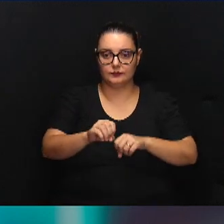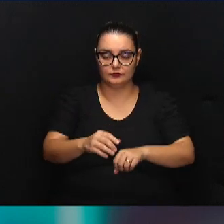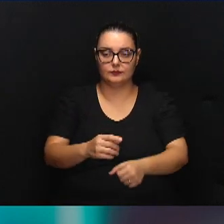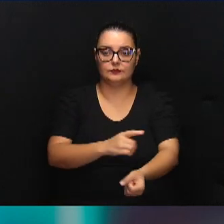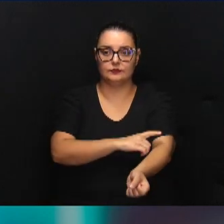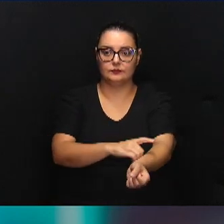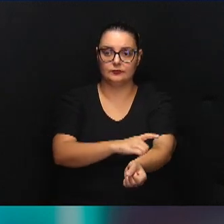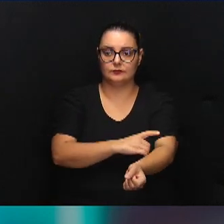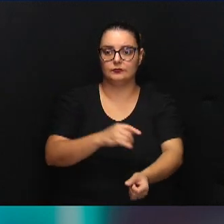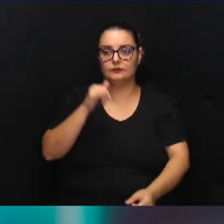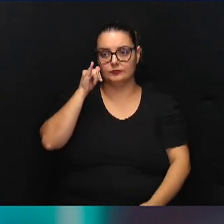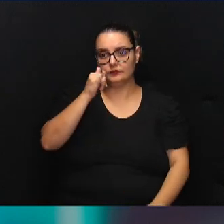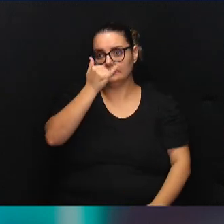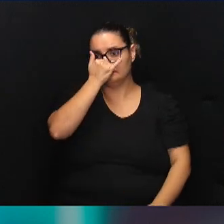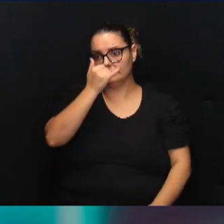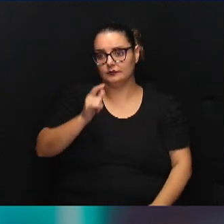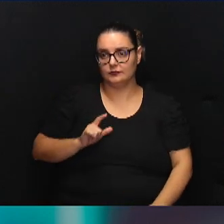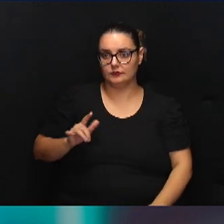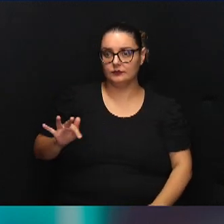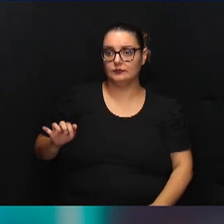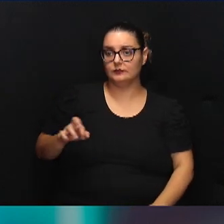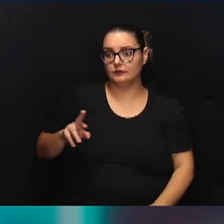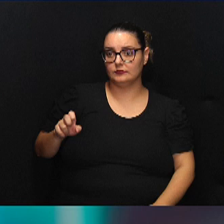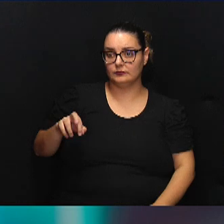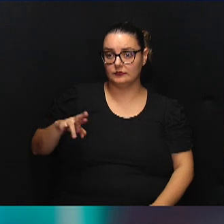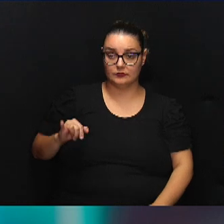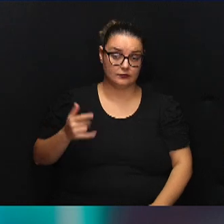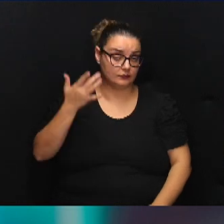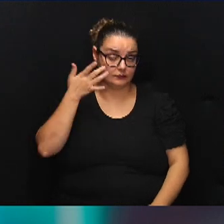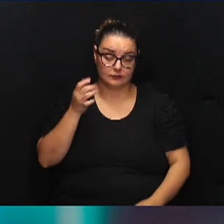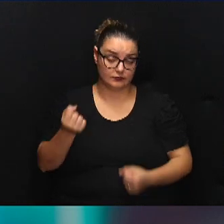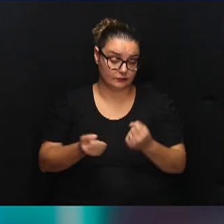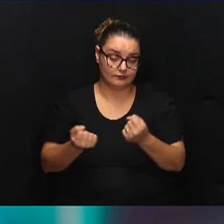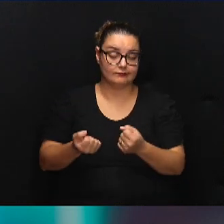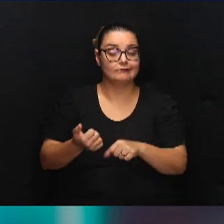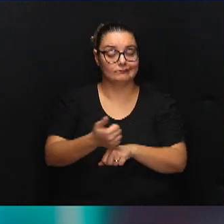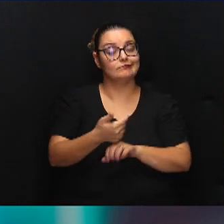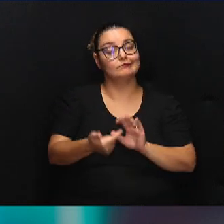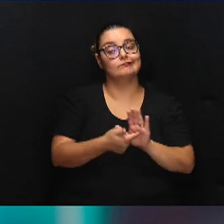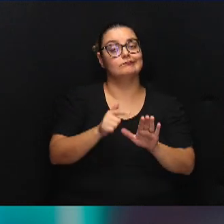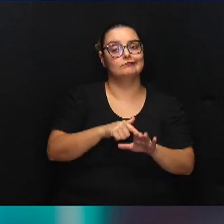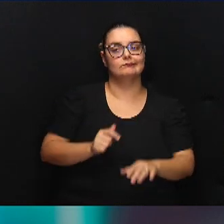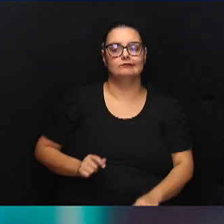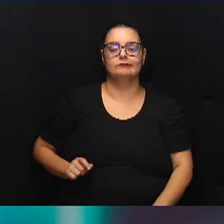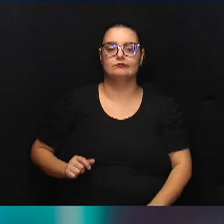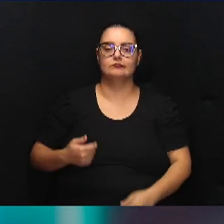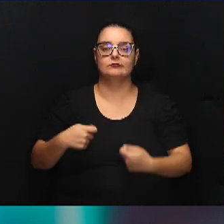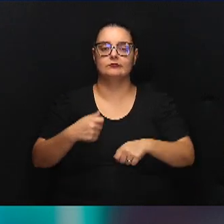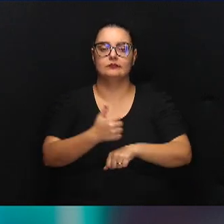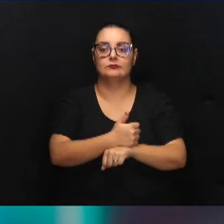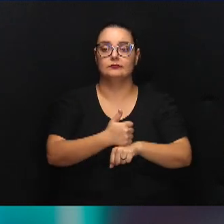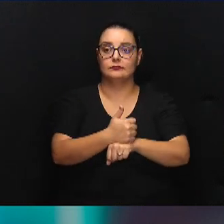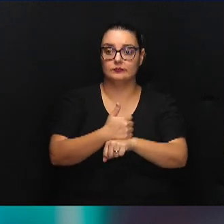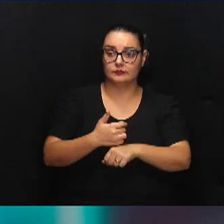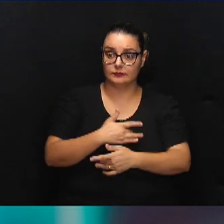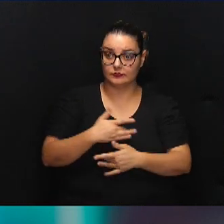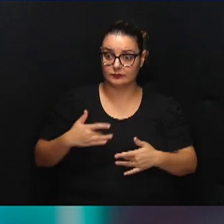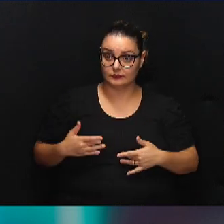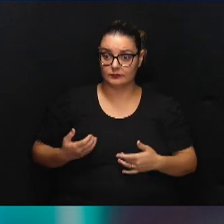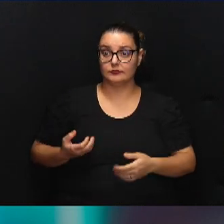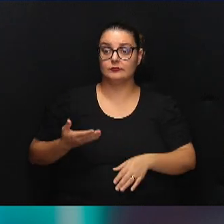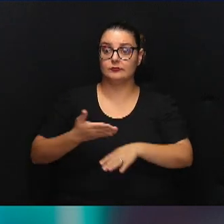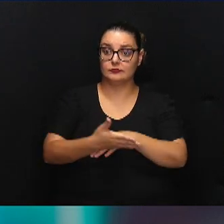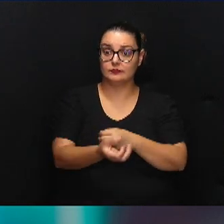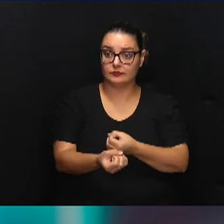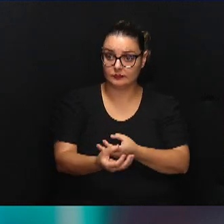porque não adianta ter uma Ferrari e não saber dirigir. A gente precisa dos profissionais de saúde e de acesso a essas informações